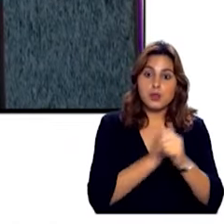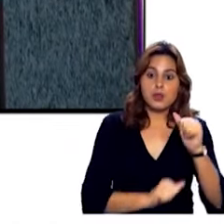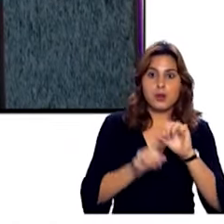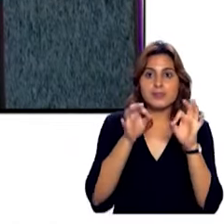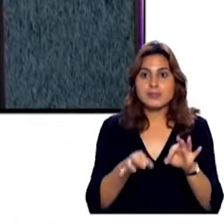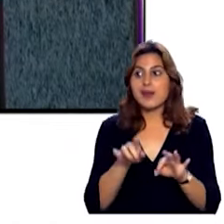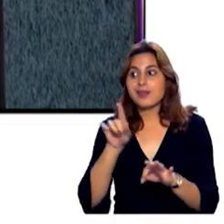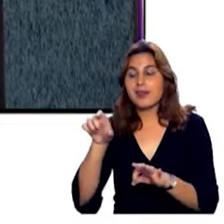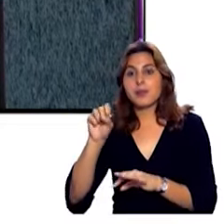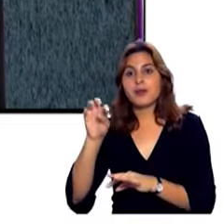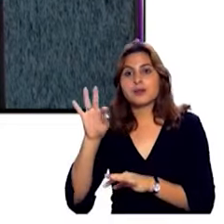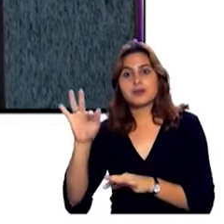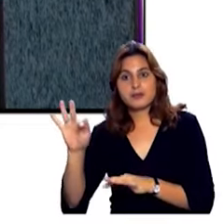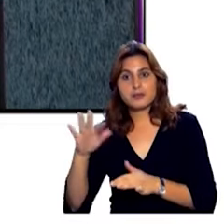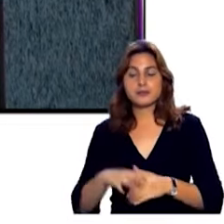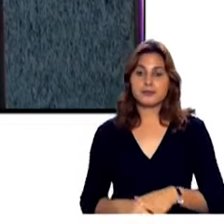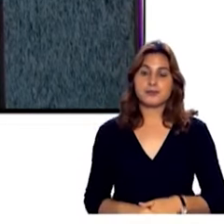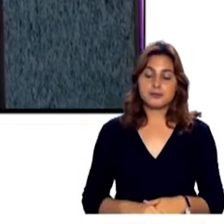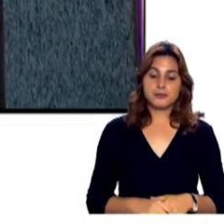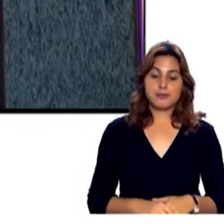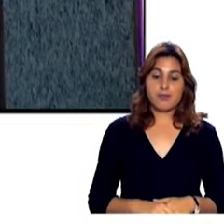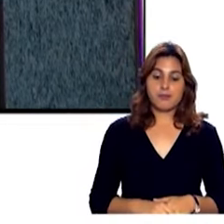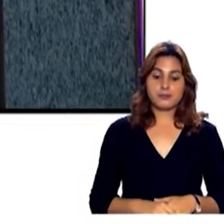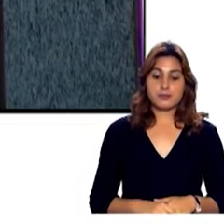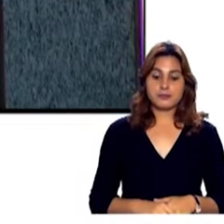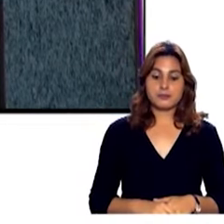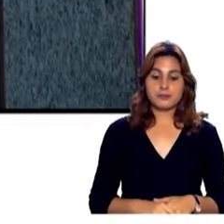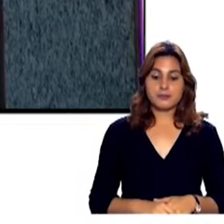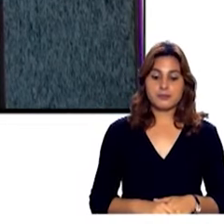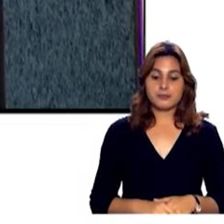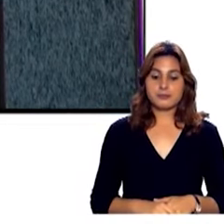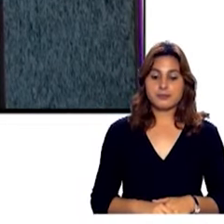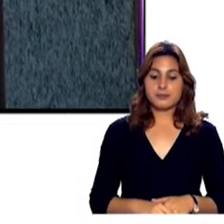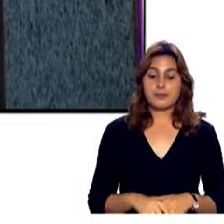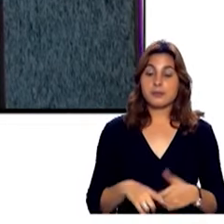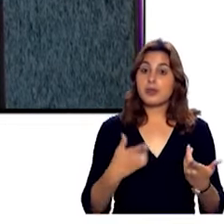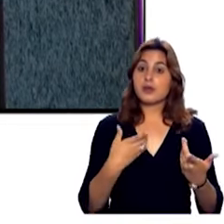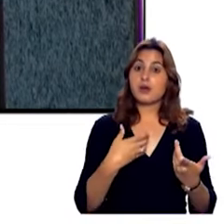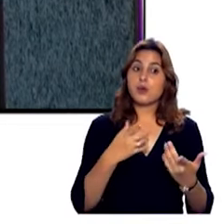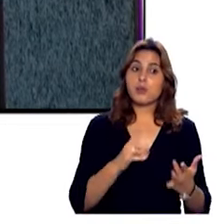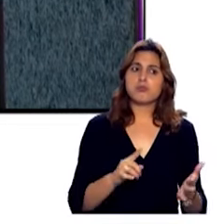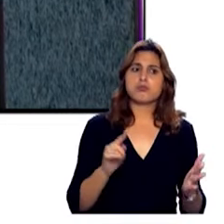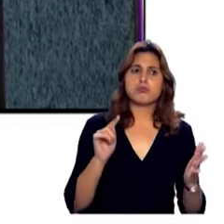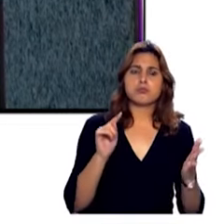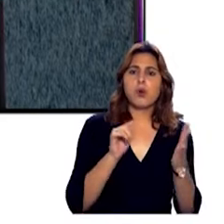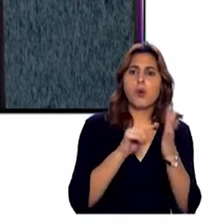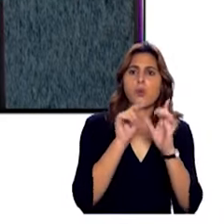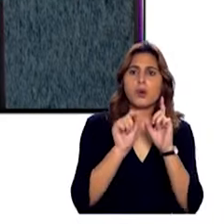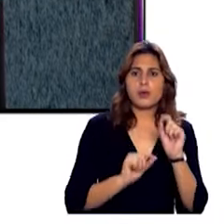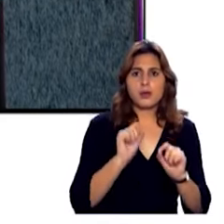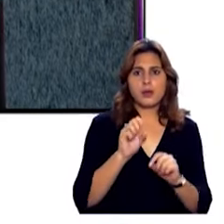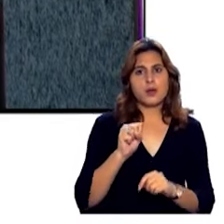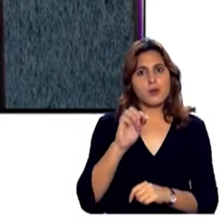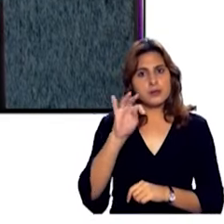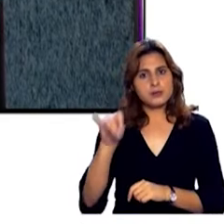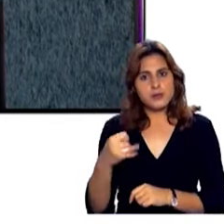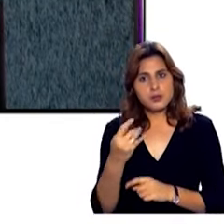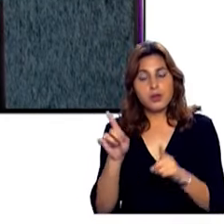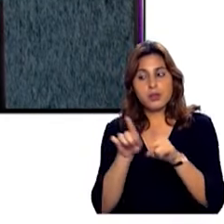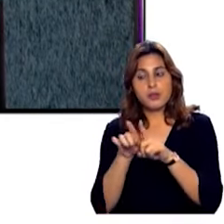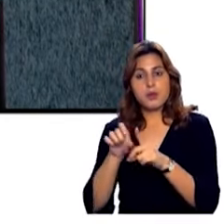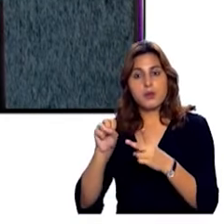STF o a questão é o ponto é o STJ e o STF são